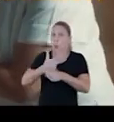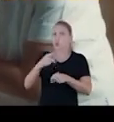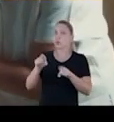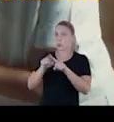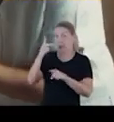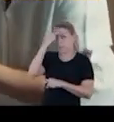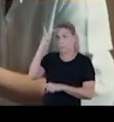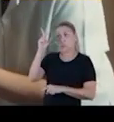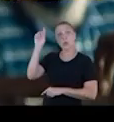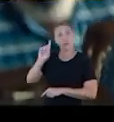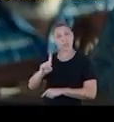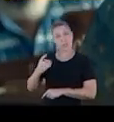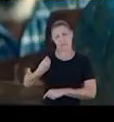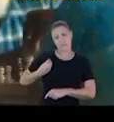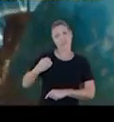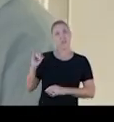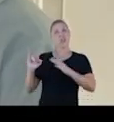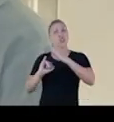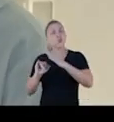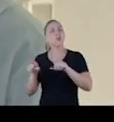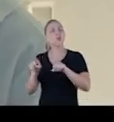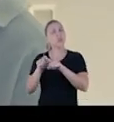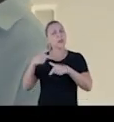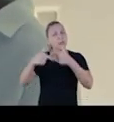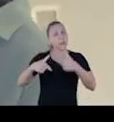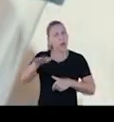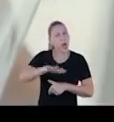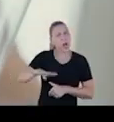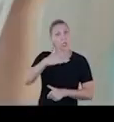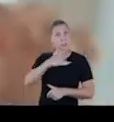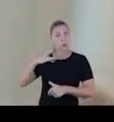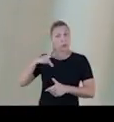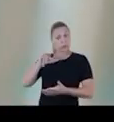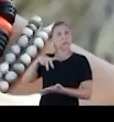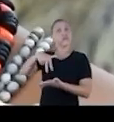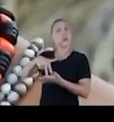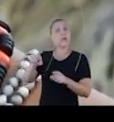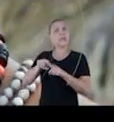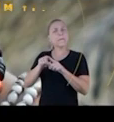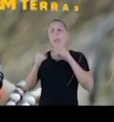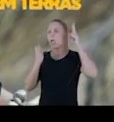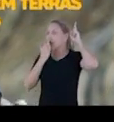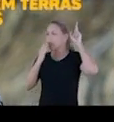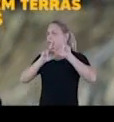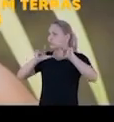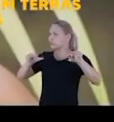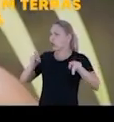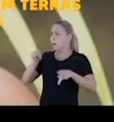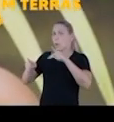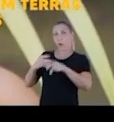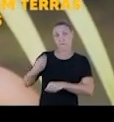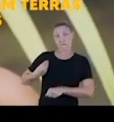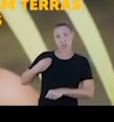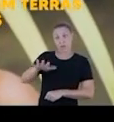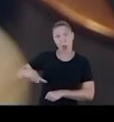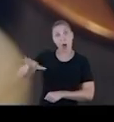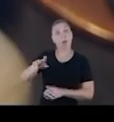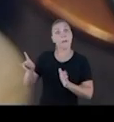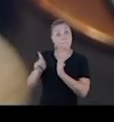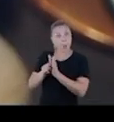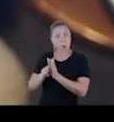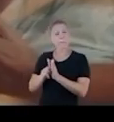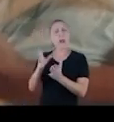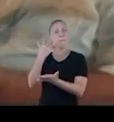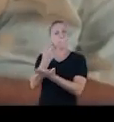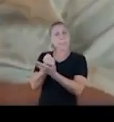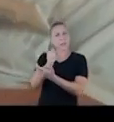com deficiência que vivem em instituições, trabalhadores da saúde da linha de frente e população indígena vivendo em terras indígenas.